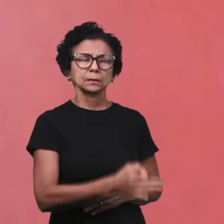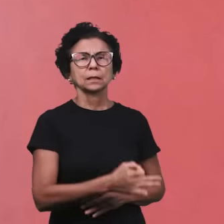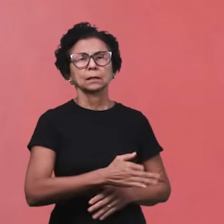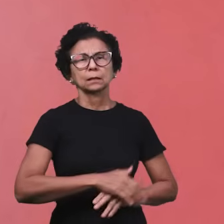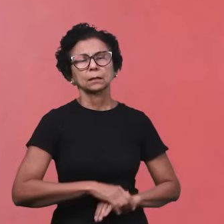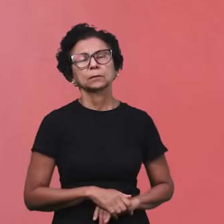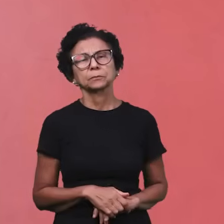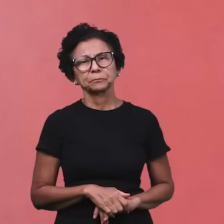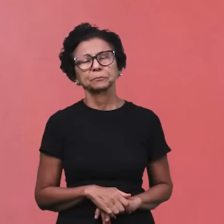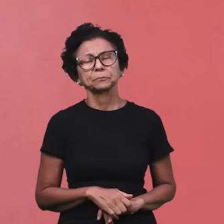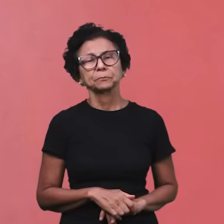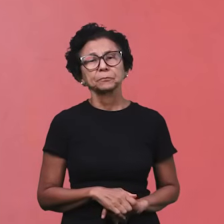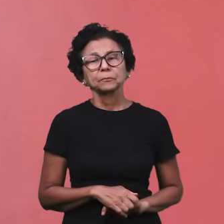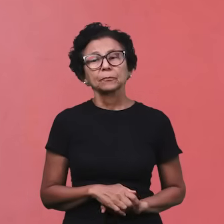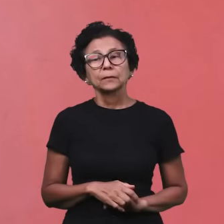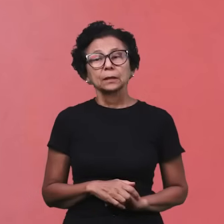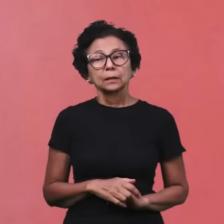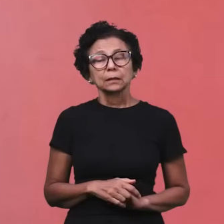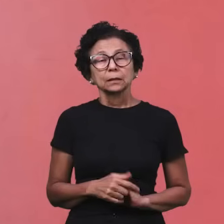a bênção